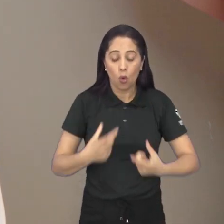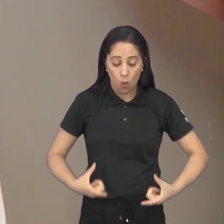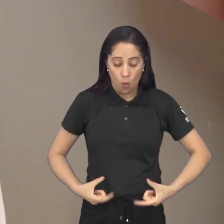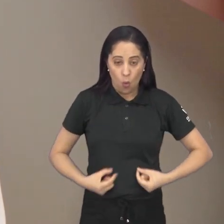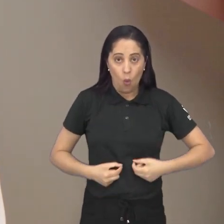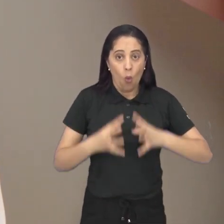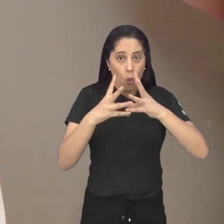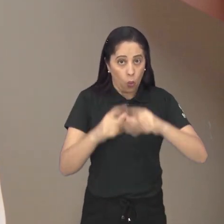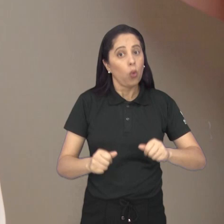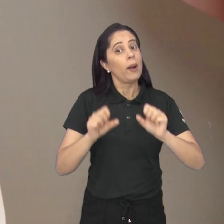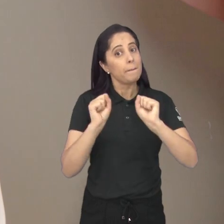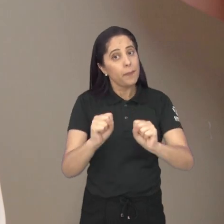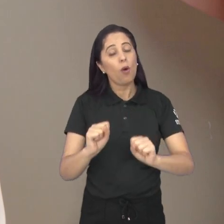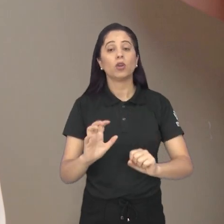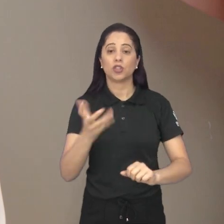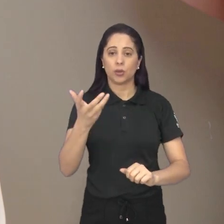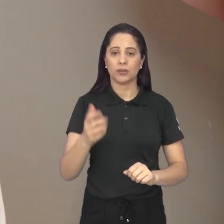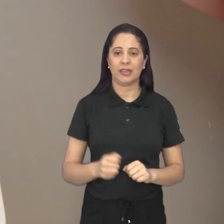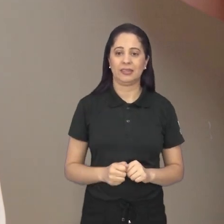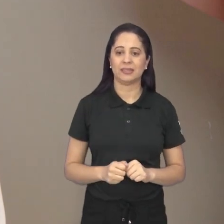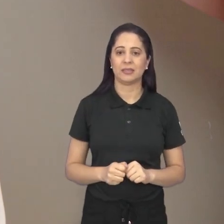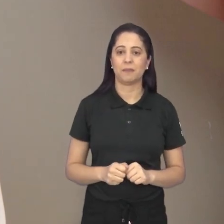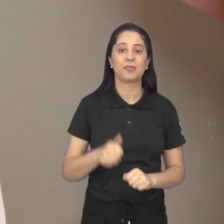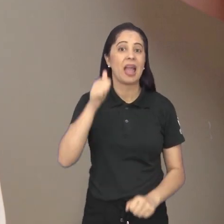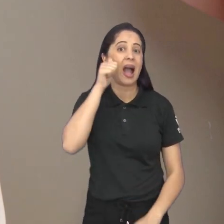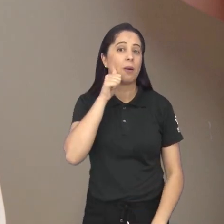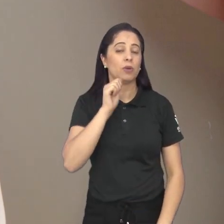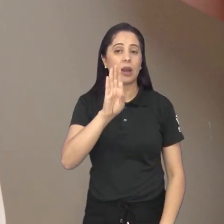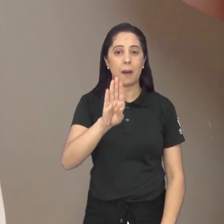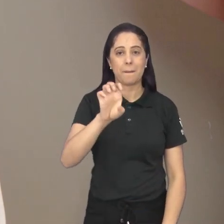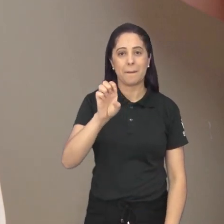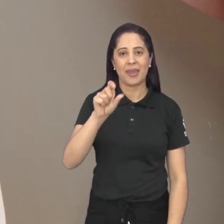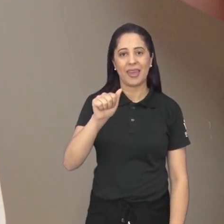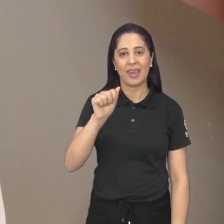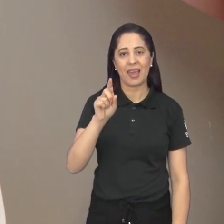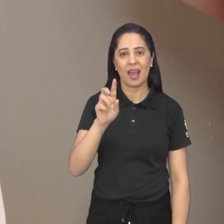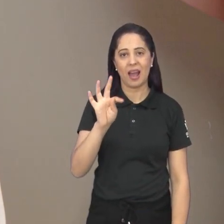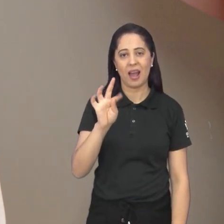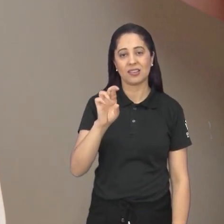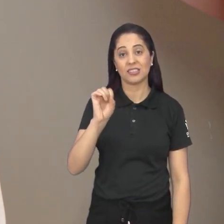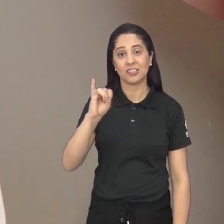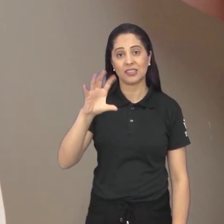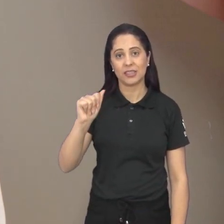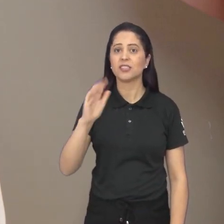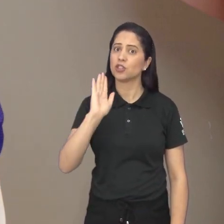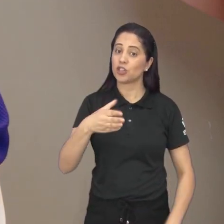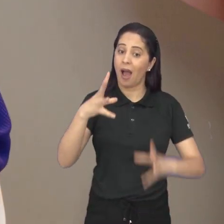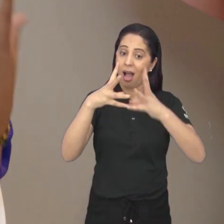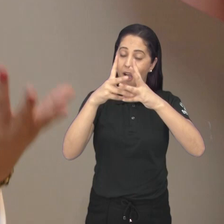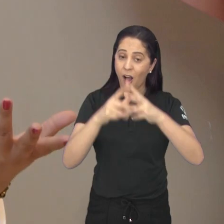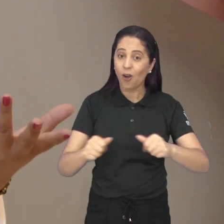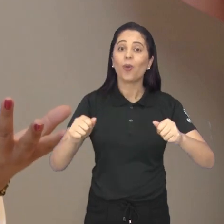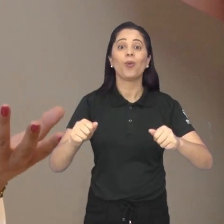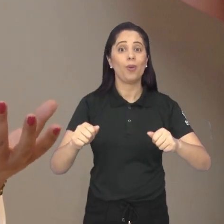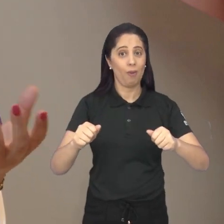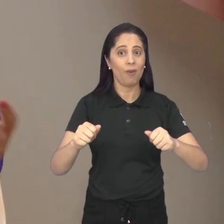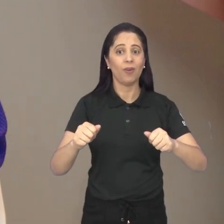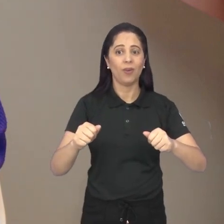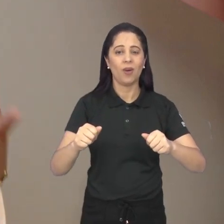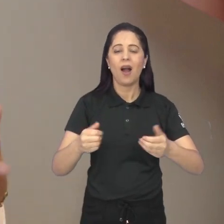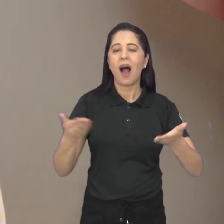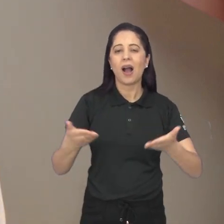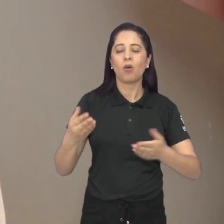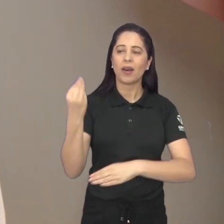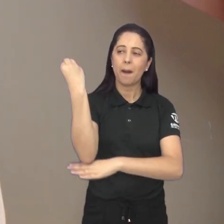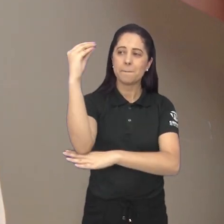de intestino são altíssimos. E a Beatriz Suzuki, que venceu o câncer do intestino, hoje cria conteúdos na internet